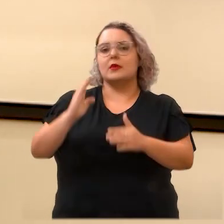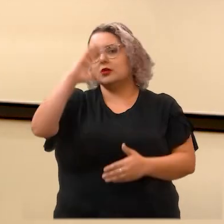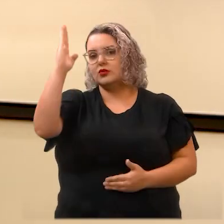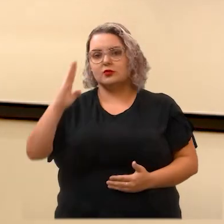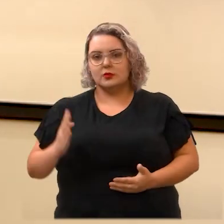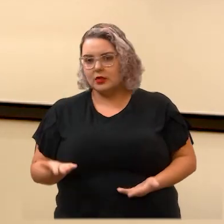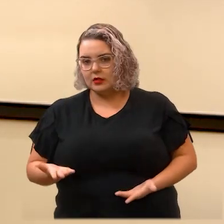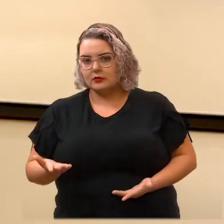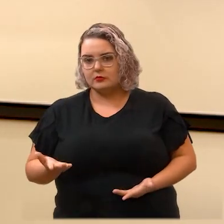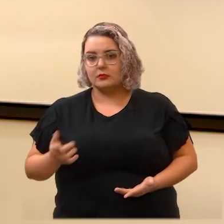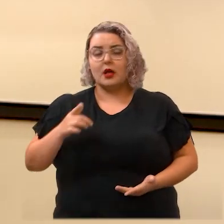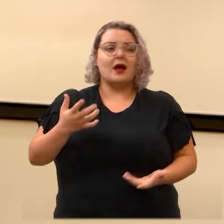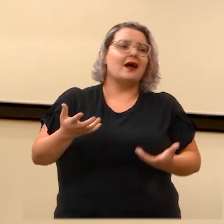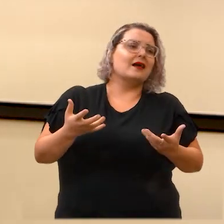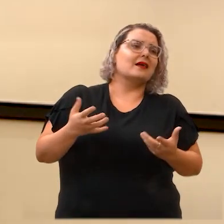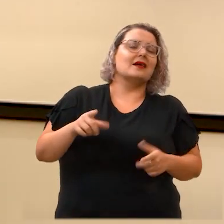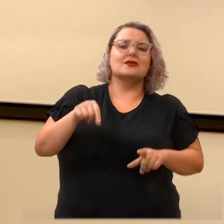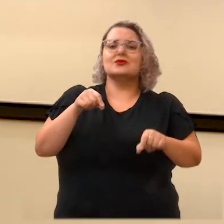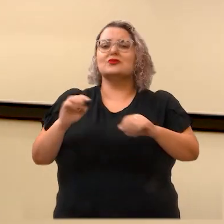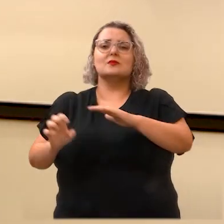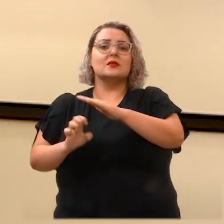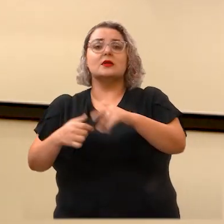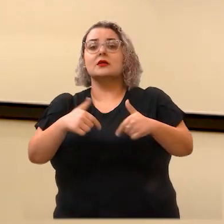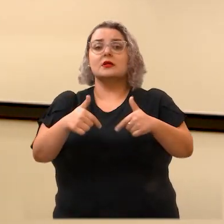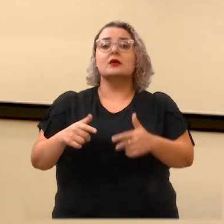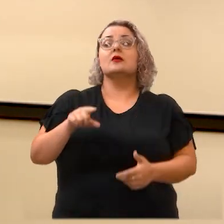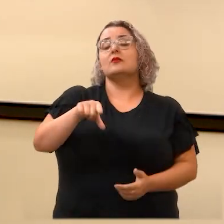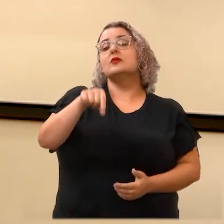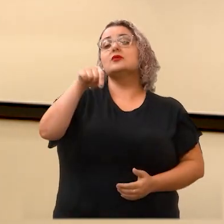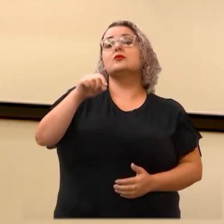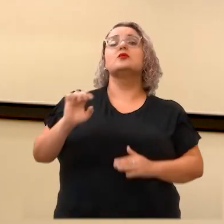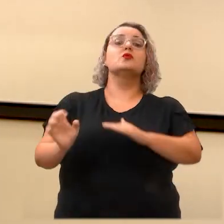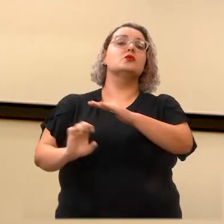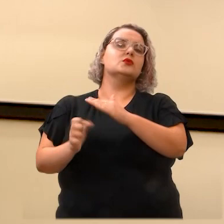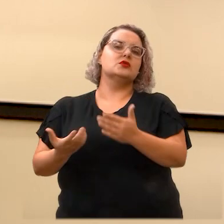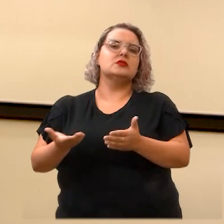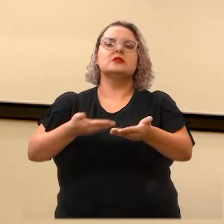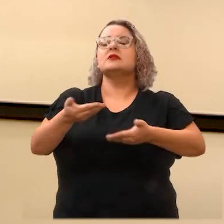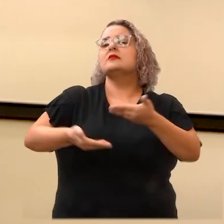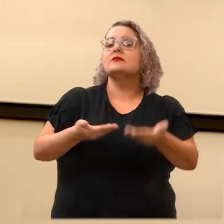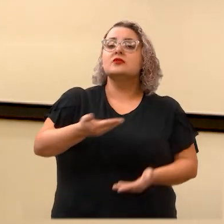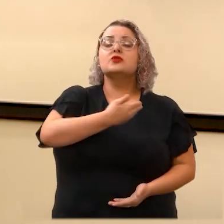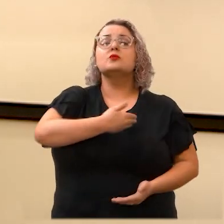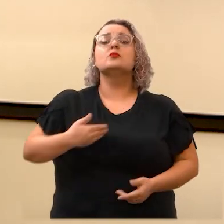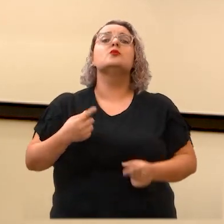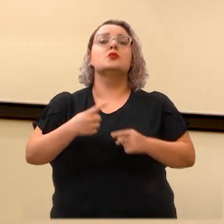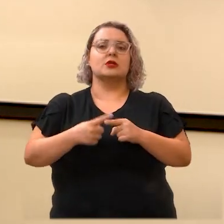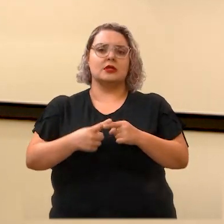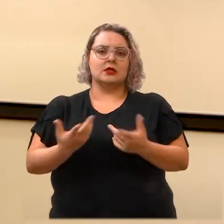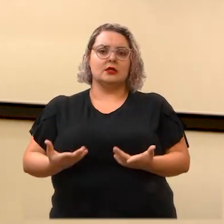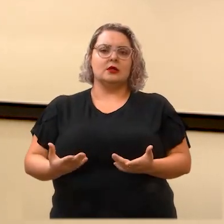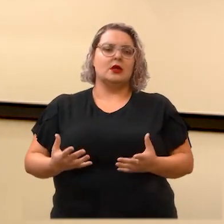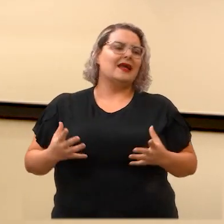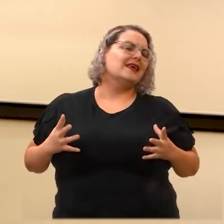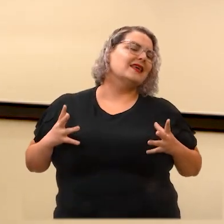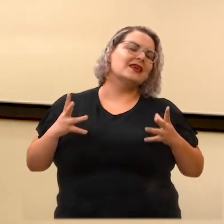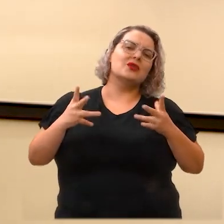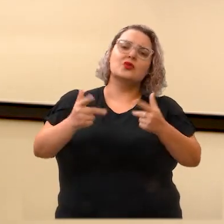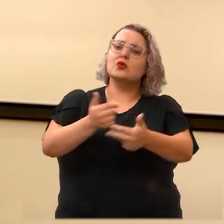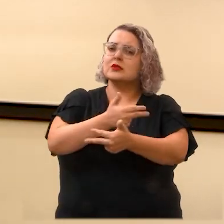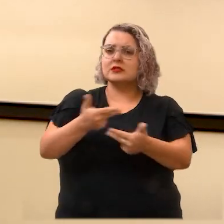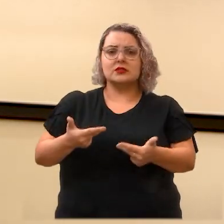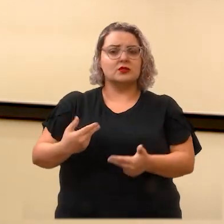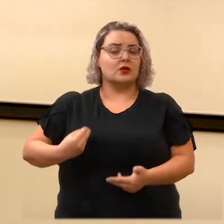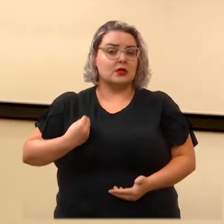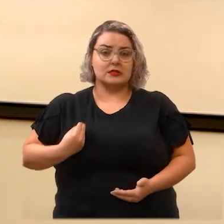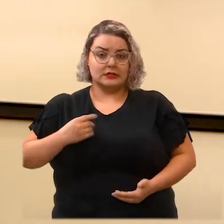vão-se uma alta quero escolher uma empresa que eu vou trabalhar vou escolher o estado no serviço público que serviço público está presente em todas as coisas